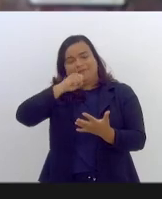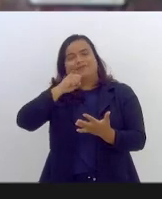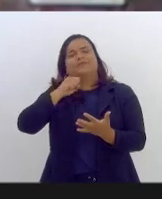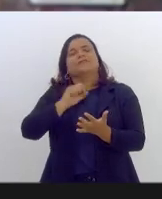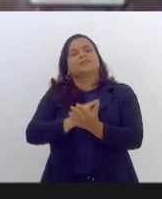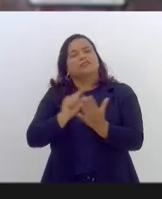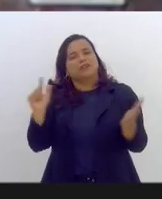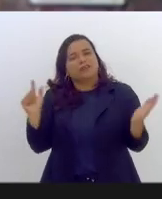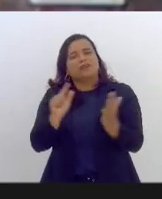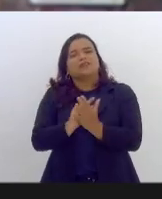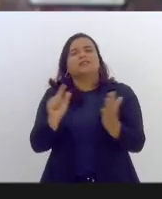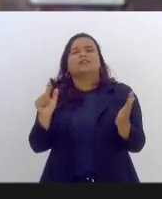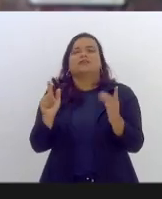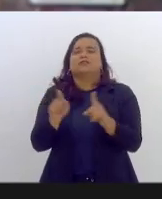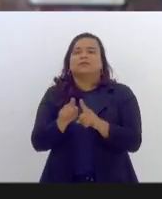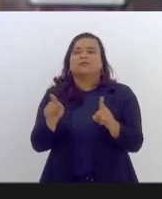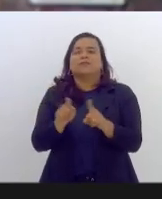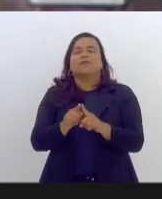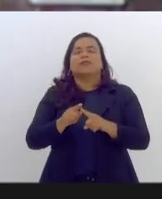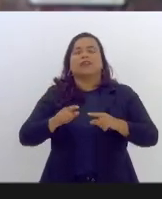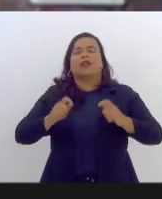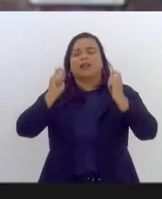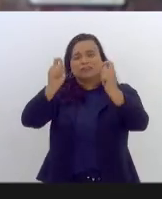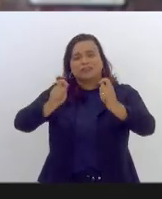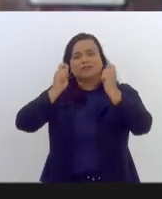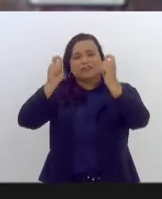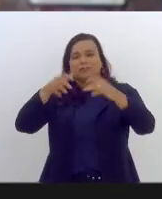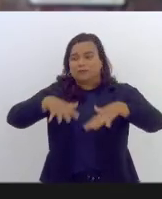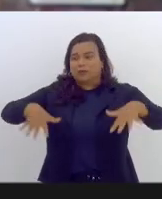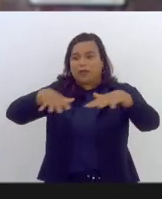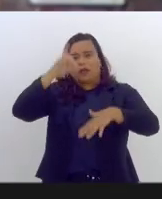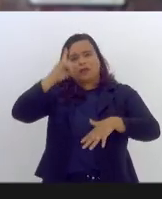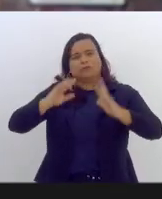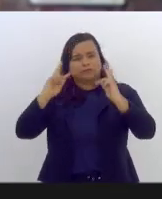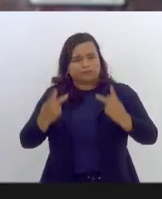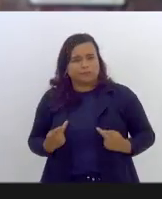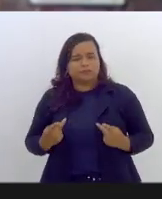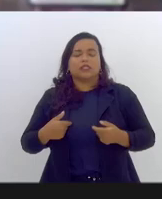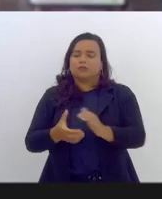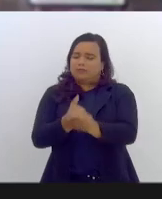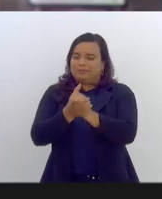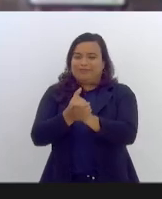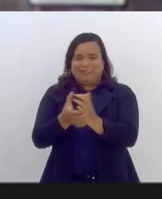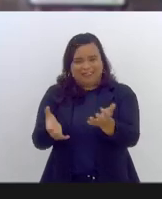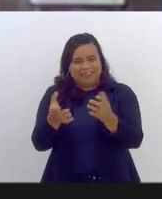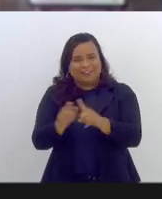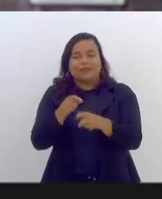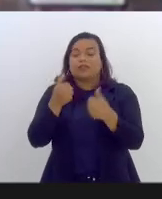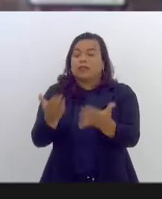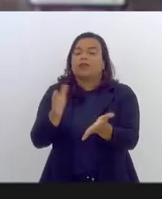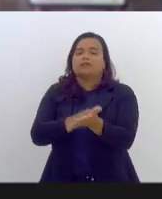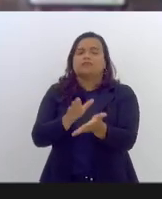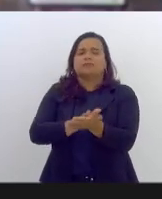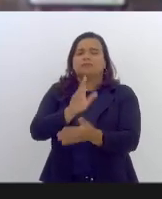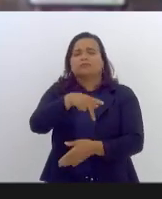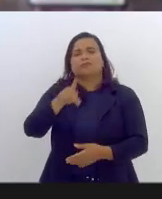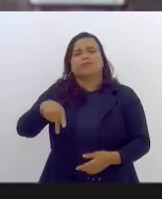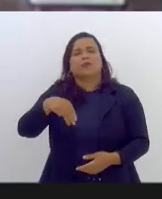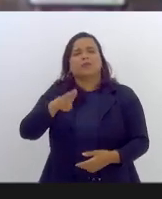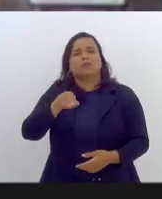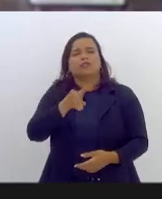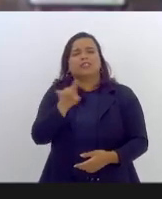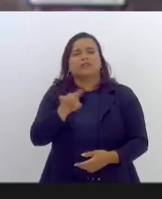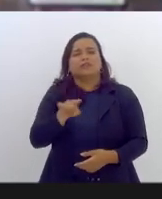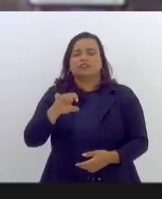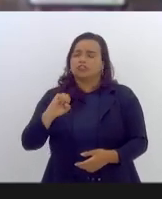jornalista e ativista de direitos humanos. Quero cumprimentar e parabenizar o professor Muniz Sodré, que também